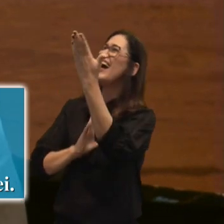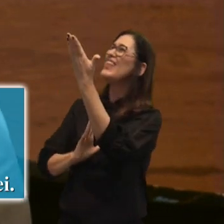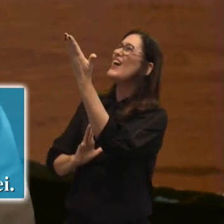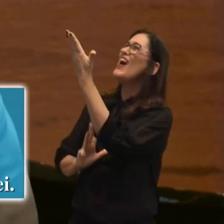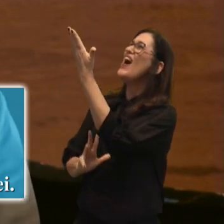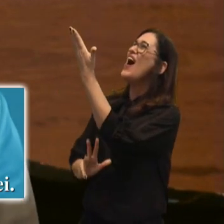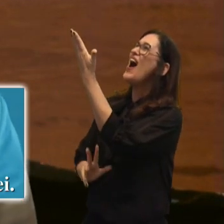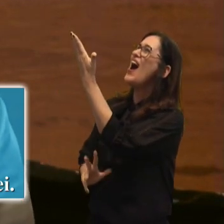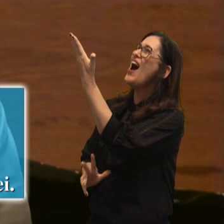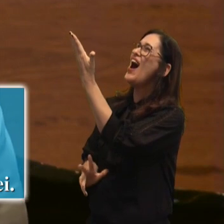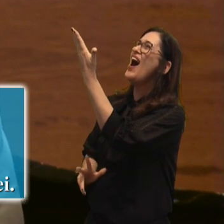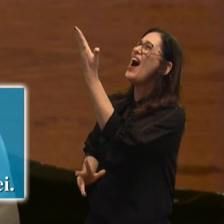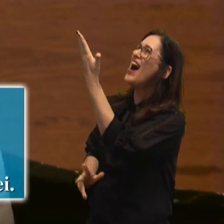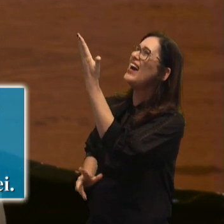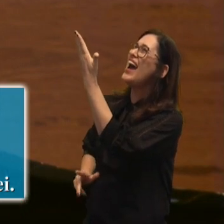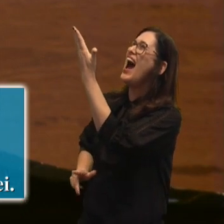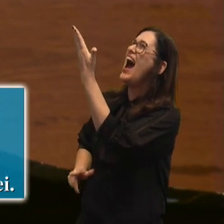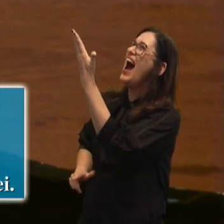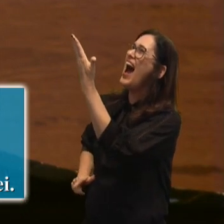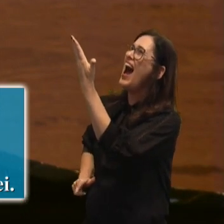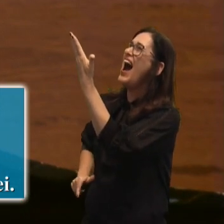te